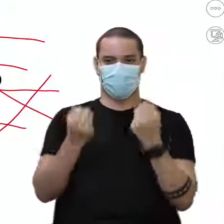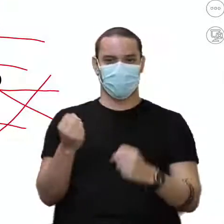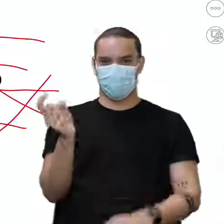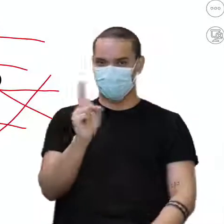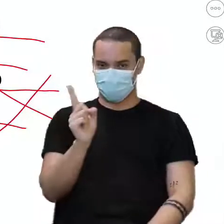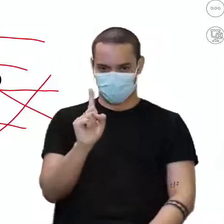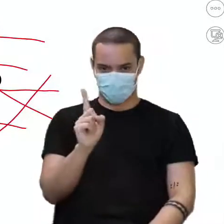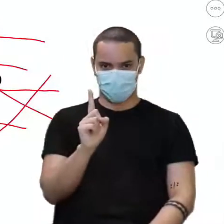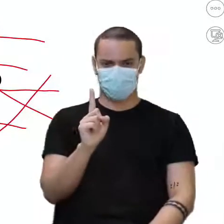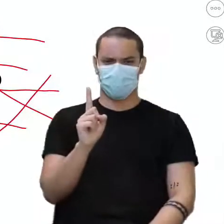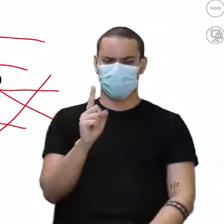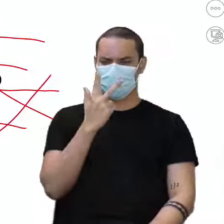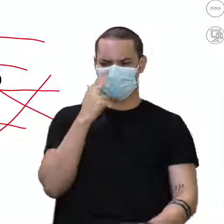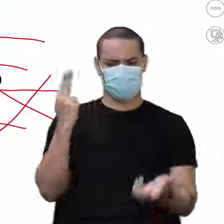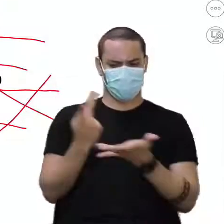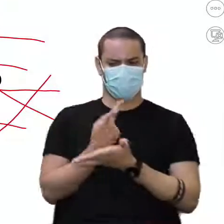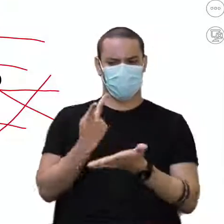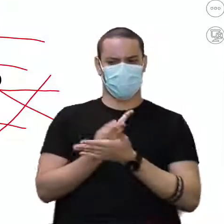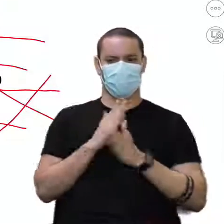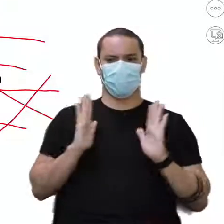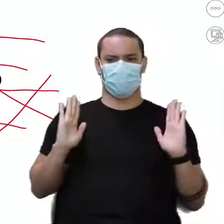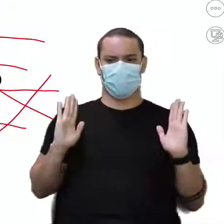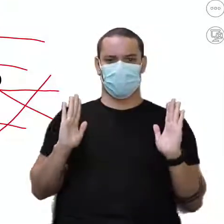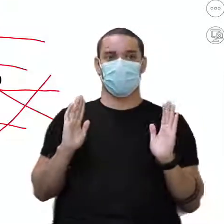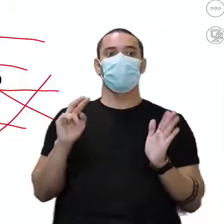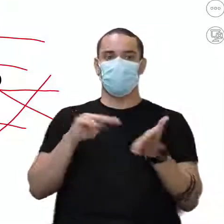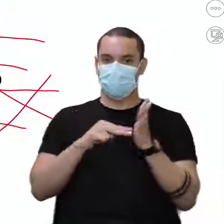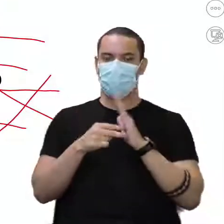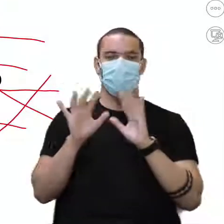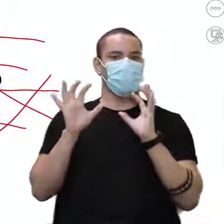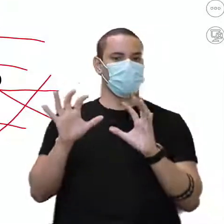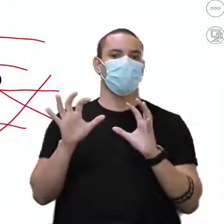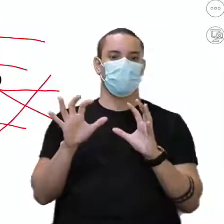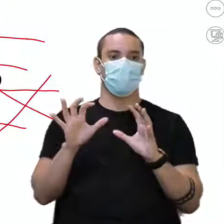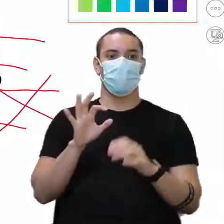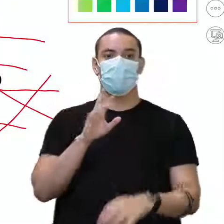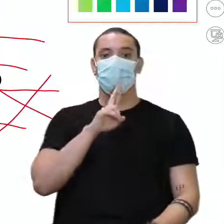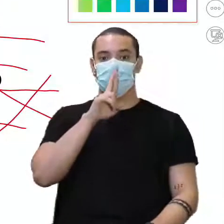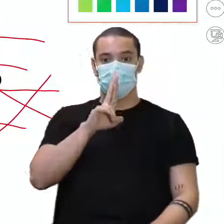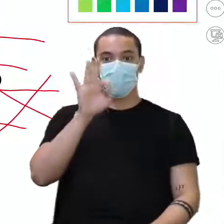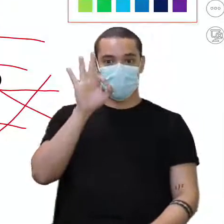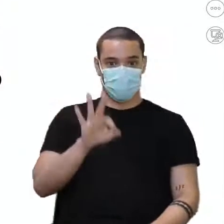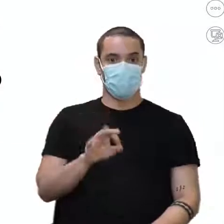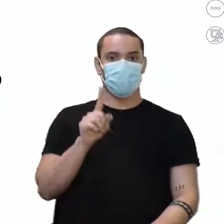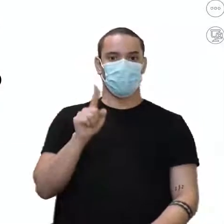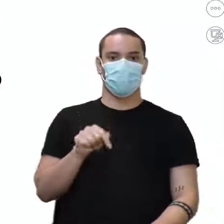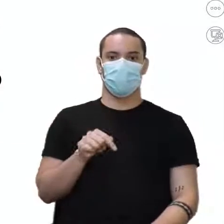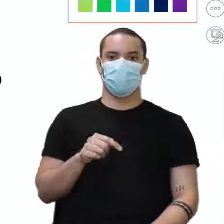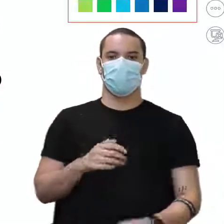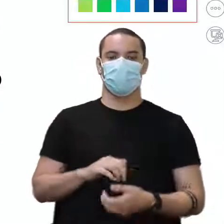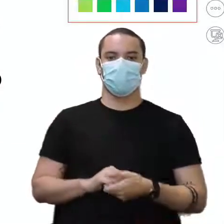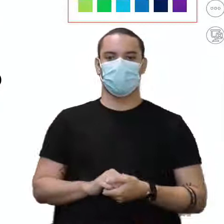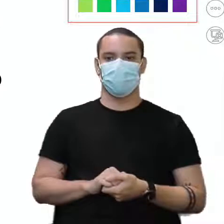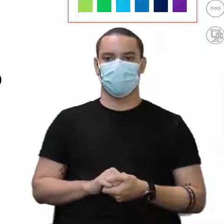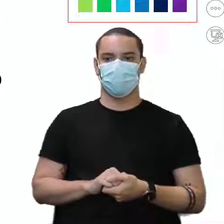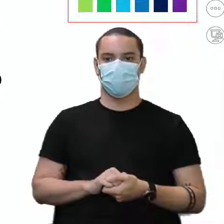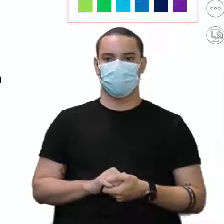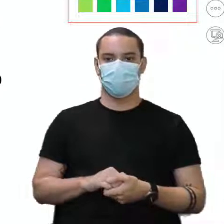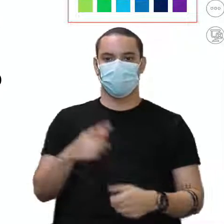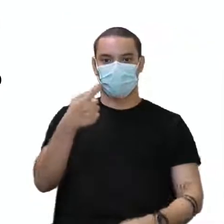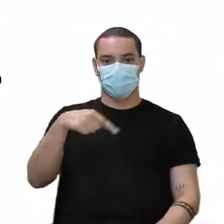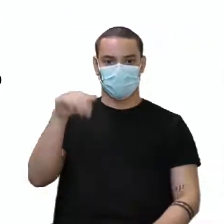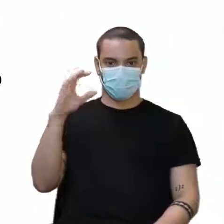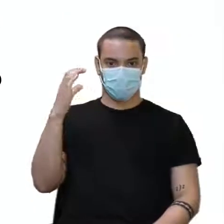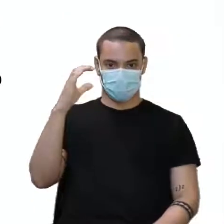Não, tem alguma coisa errada aí. E é justamente isso. A resposta correta é essa mesma. Quem colocou aí